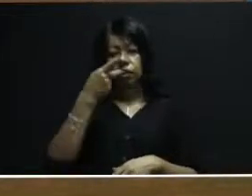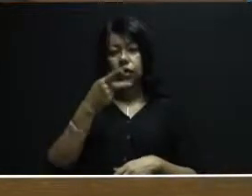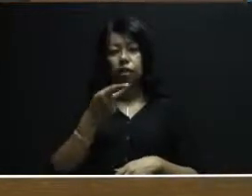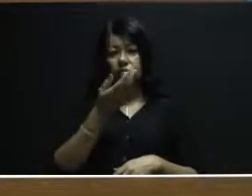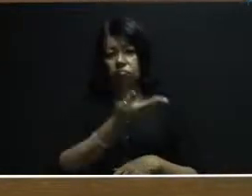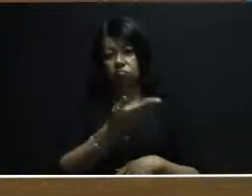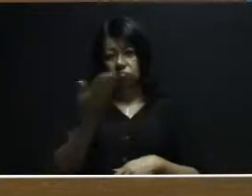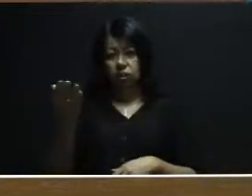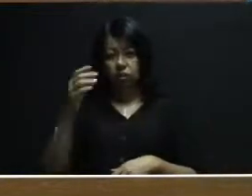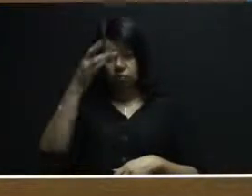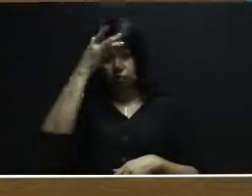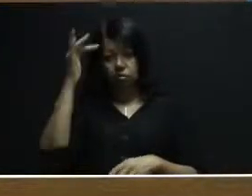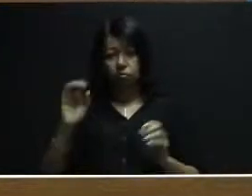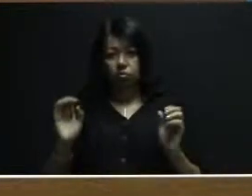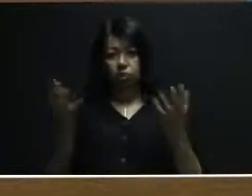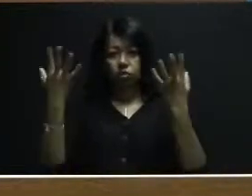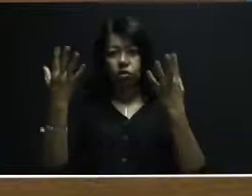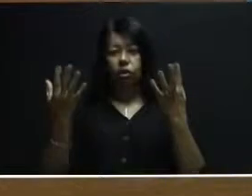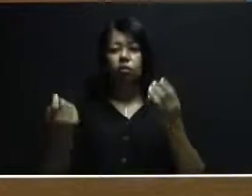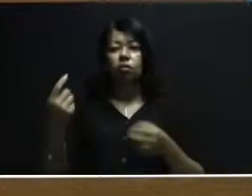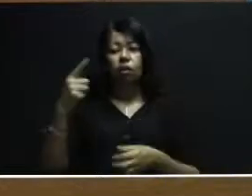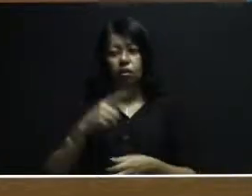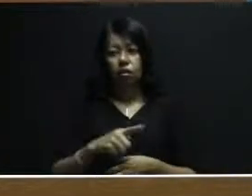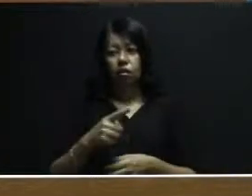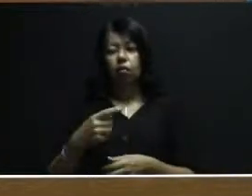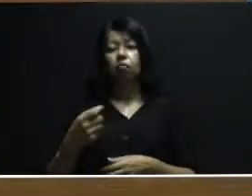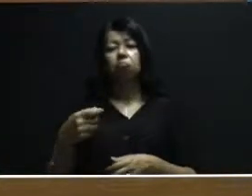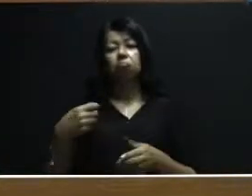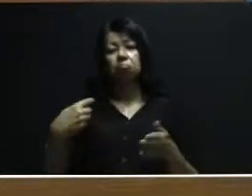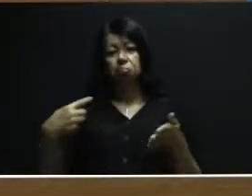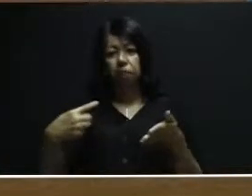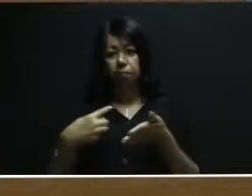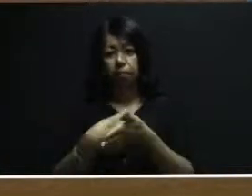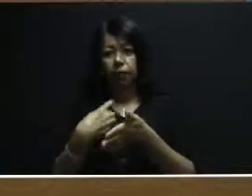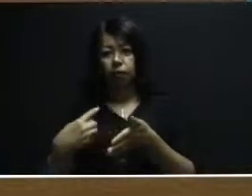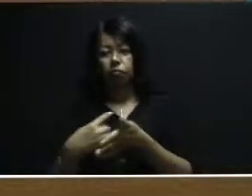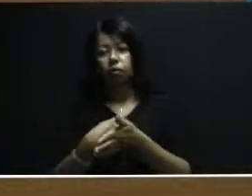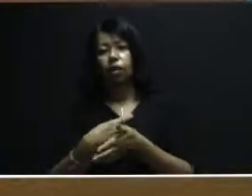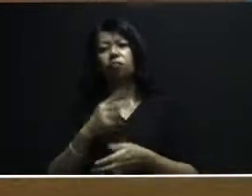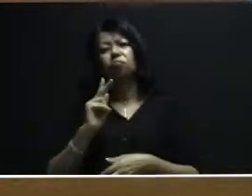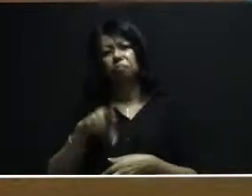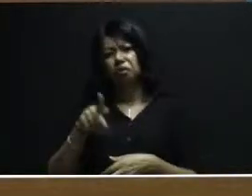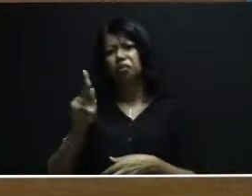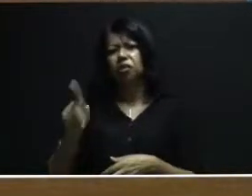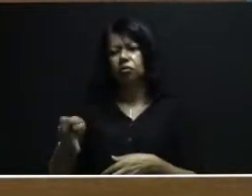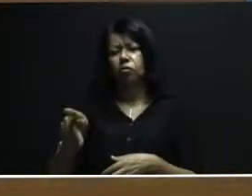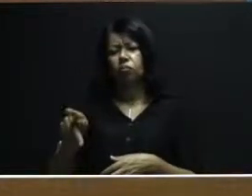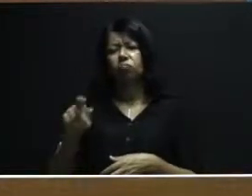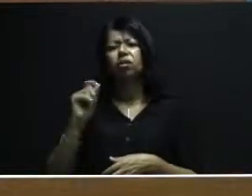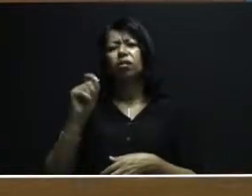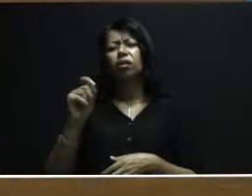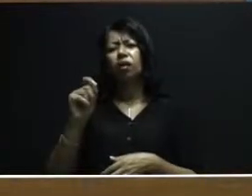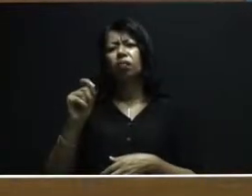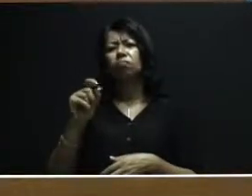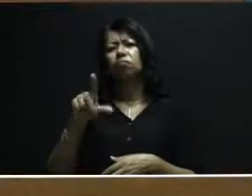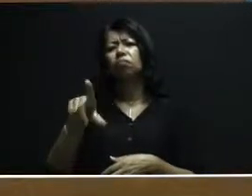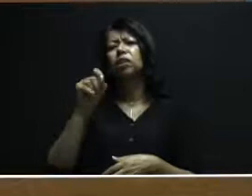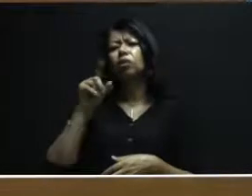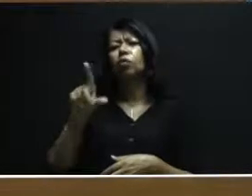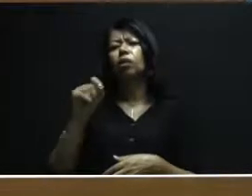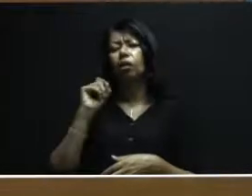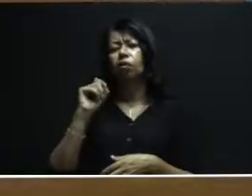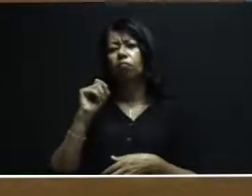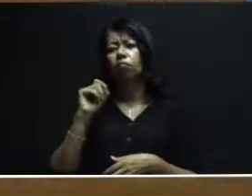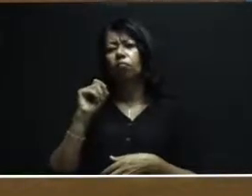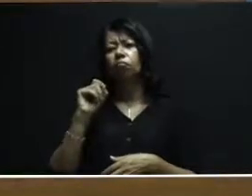dos homenageados que estão aqui andaram me procurando para me perguntar: professor, mas quem foi que me escolheu?